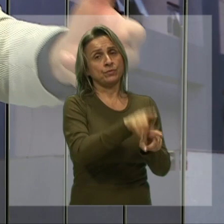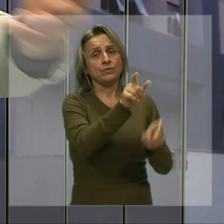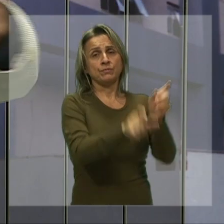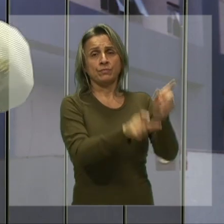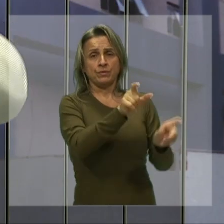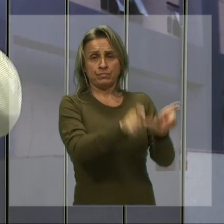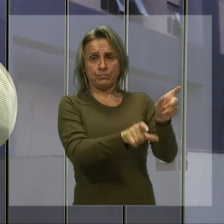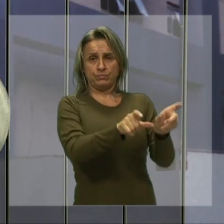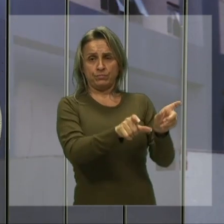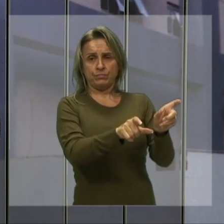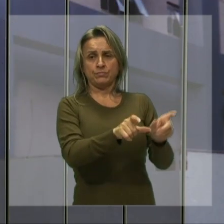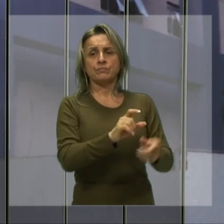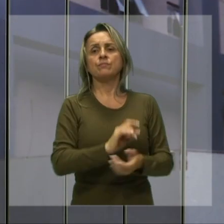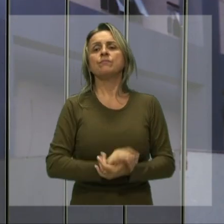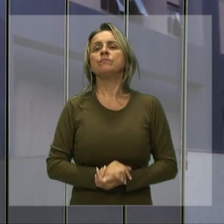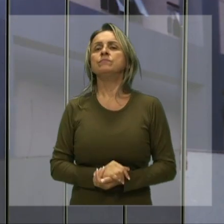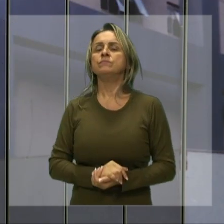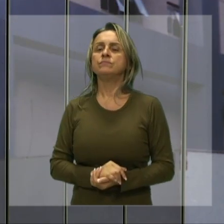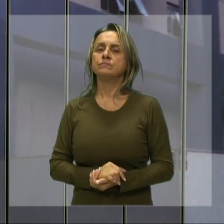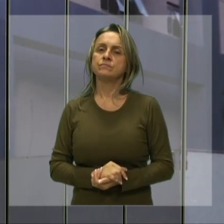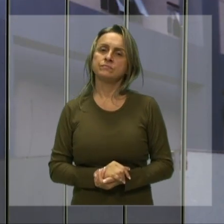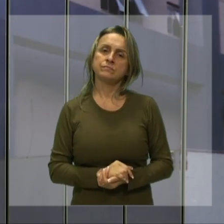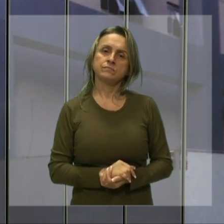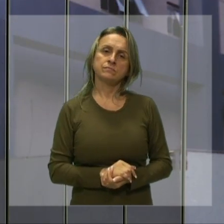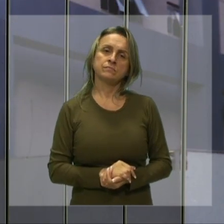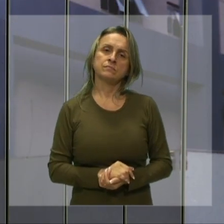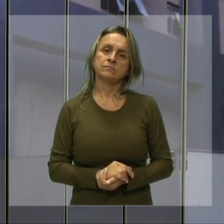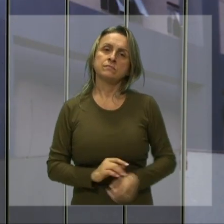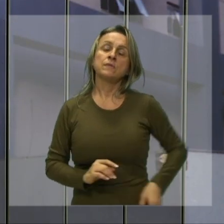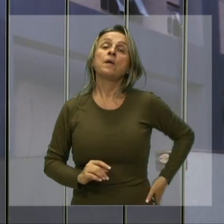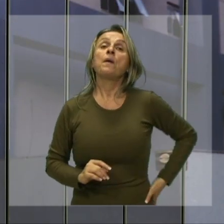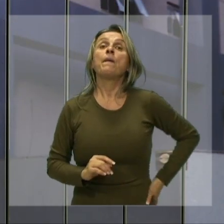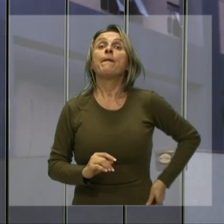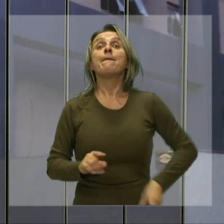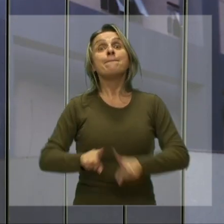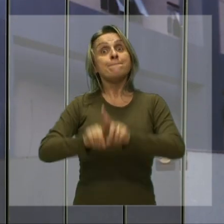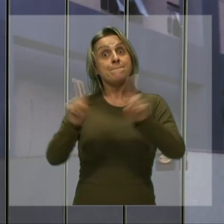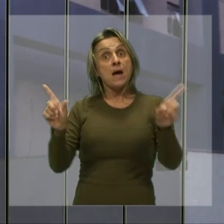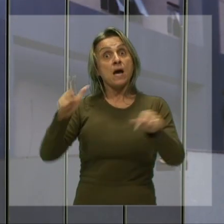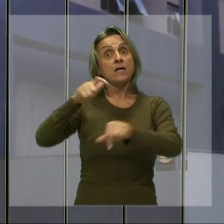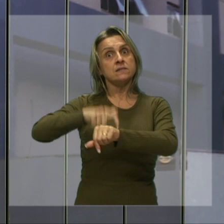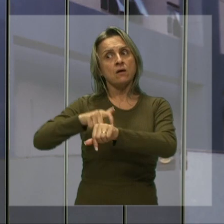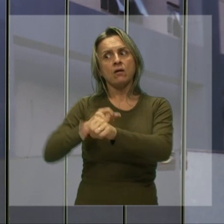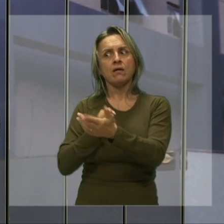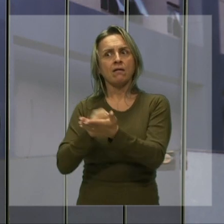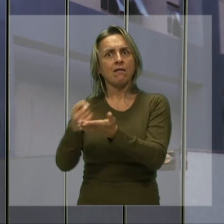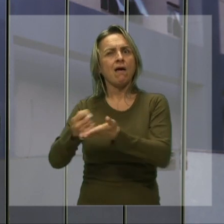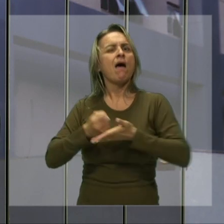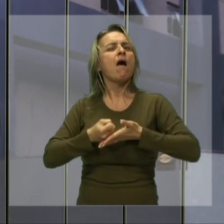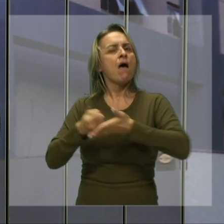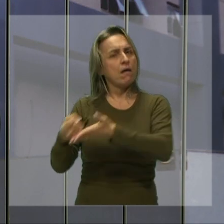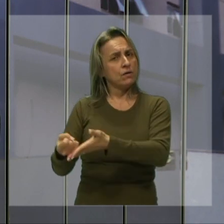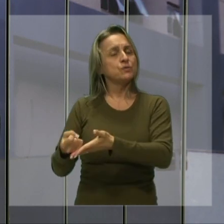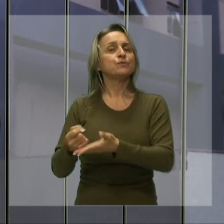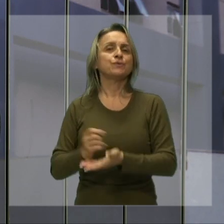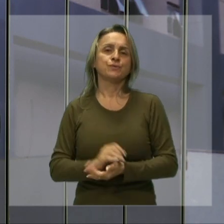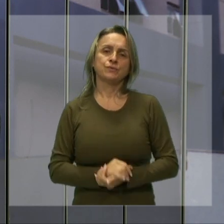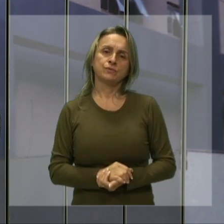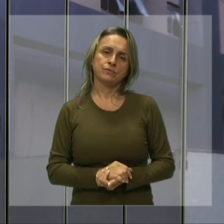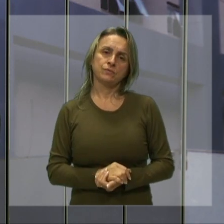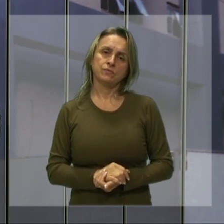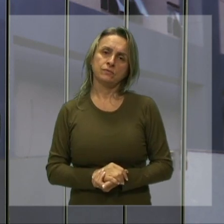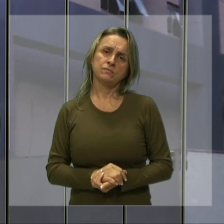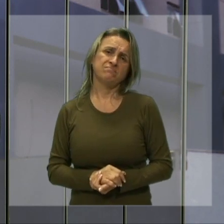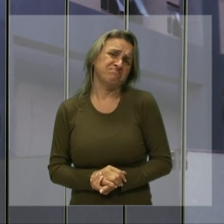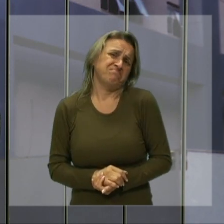outro lado, ajudou algumas pessoas quando fez essa contratação ali. Olha, no mais, assim, eu não vejo